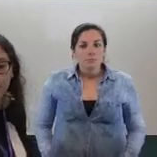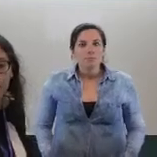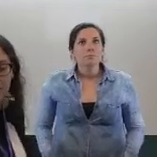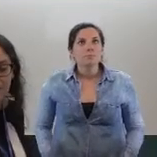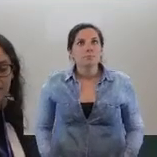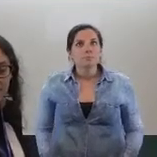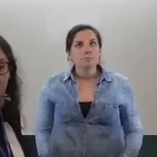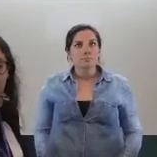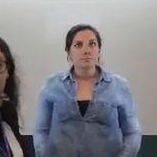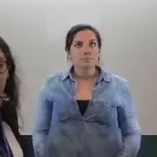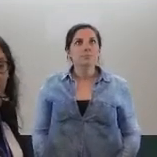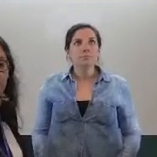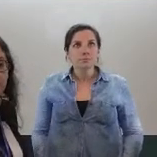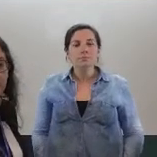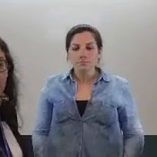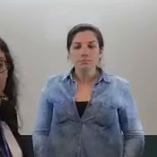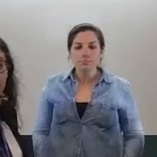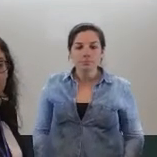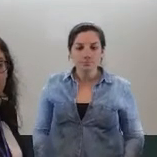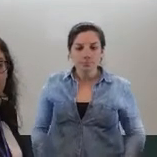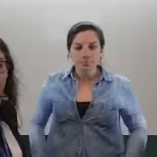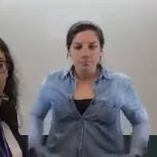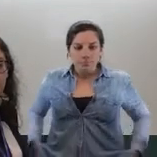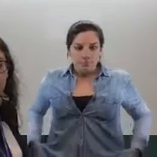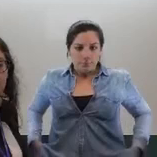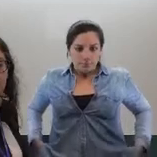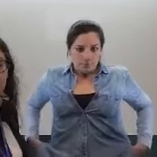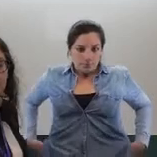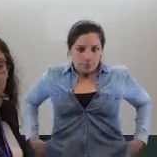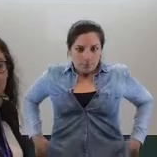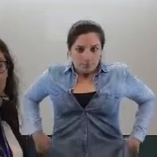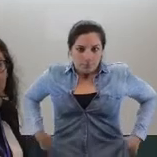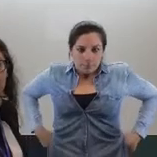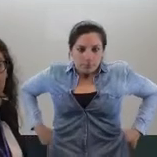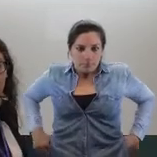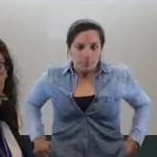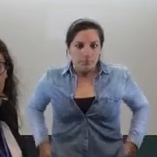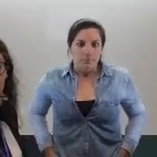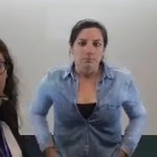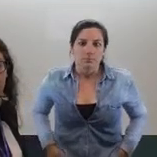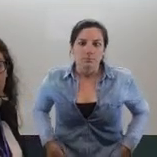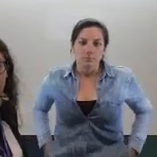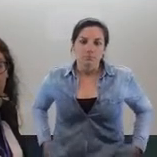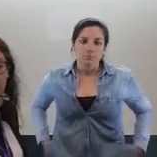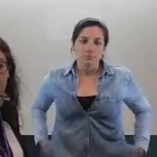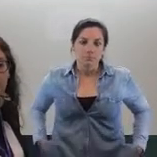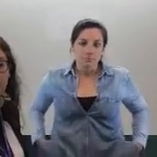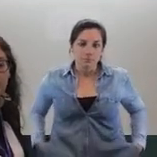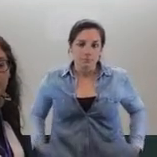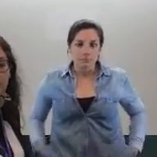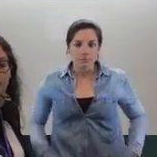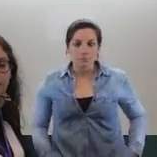vocês, ali mostrou que é a BNT, que eu conversei com vocês, as principais normas, as citações